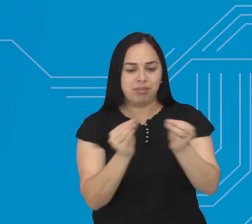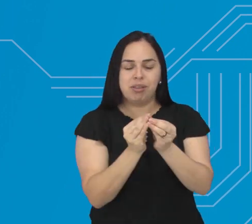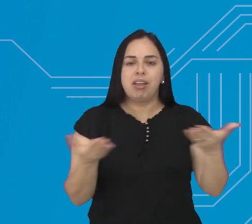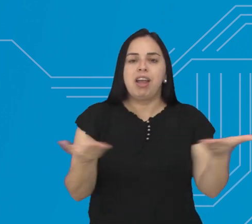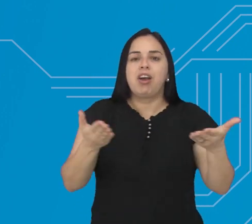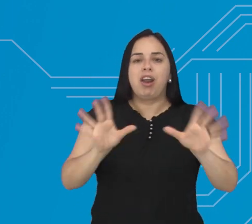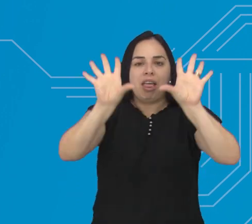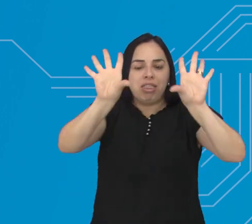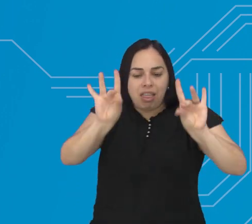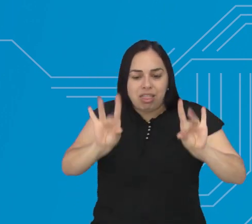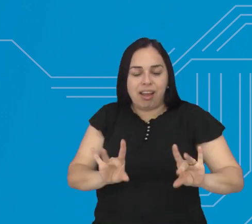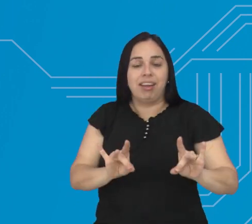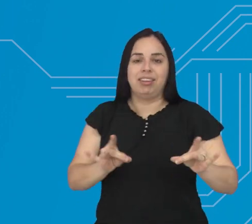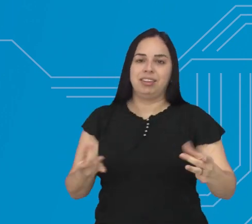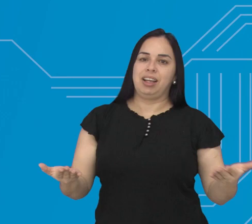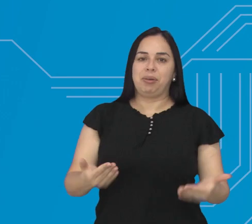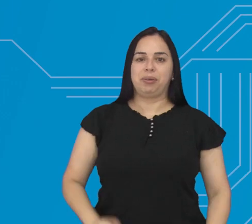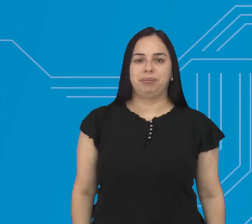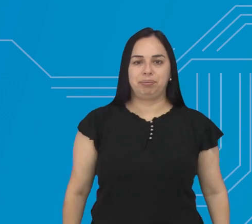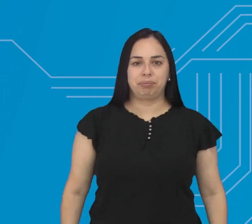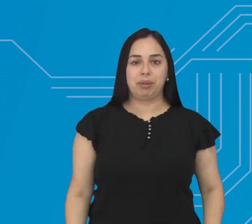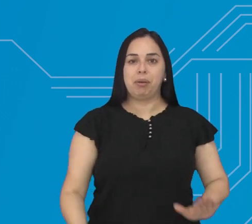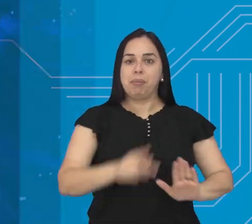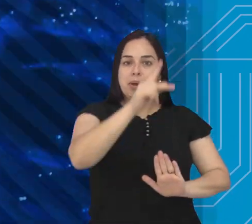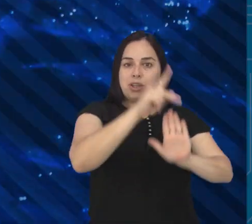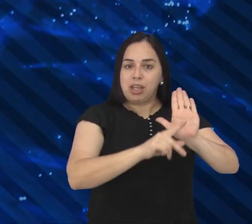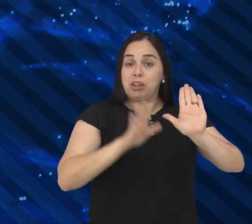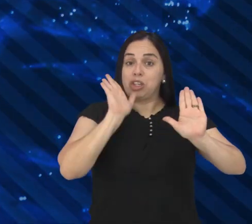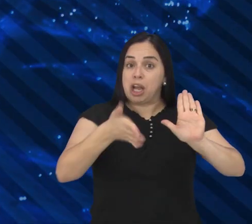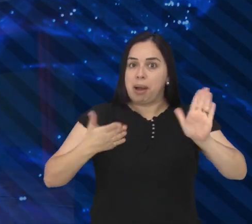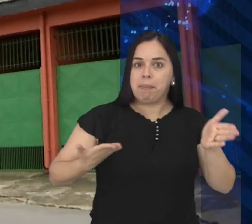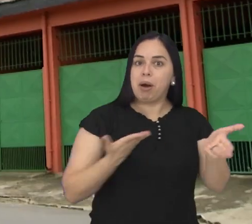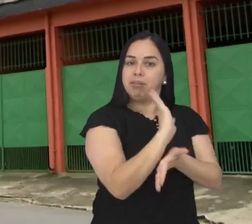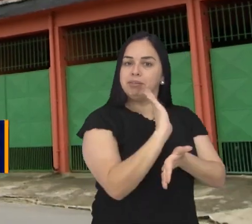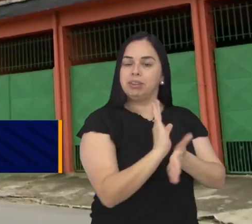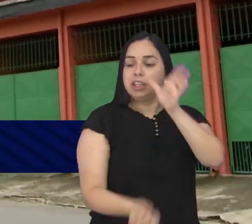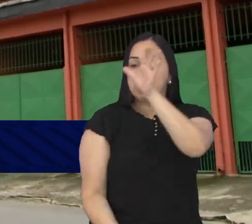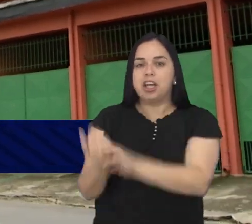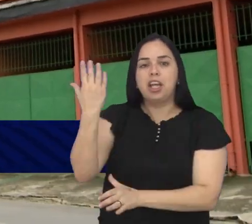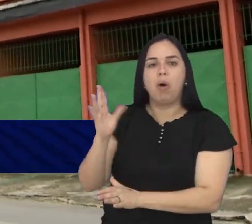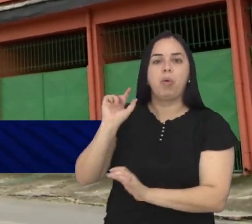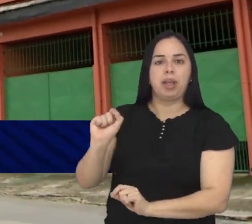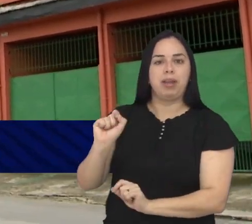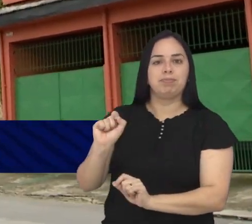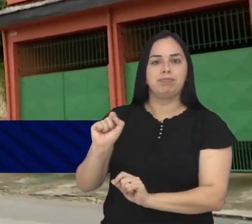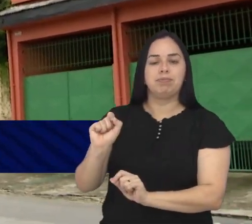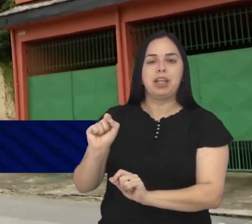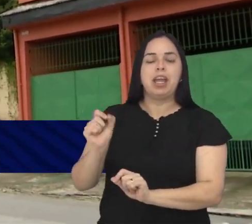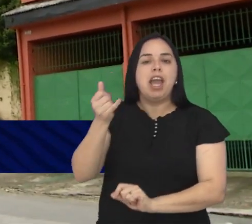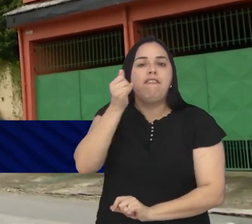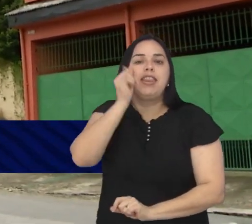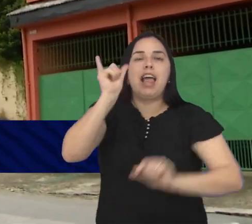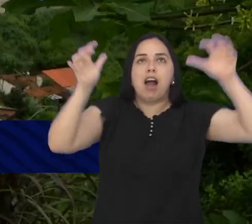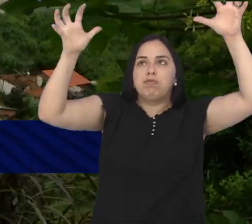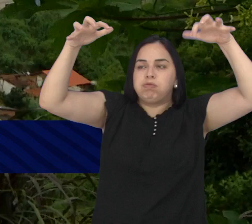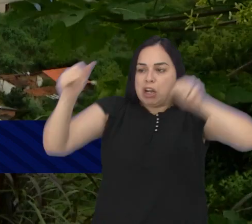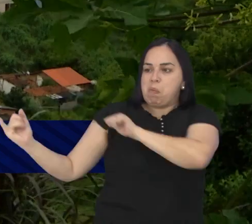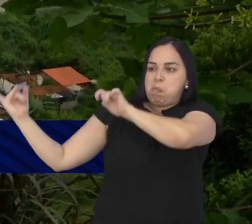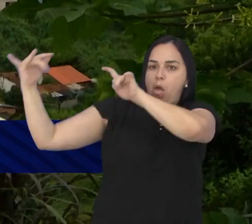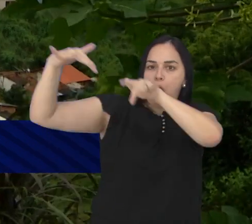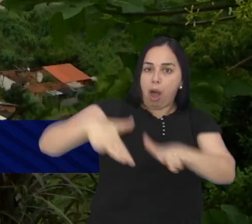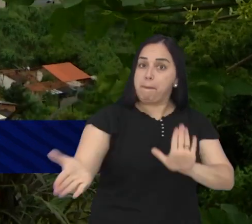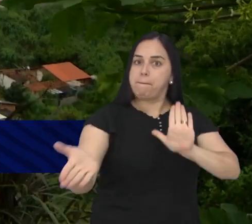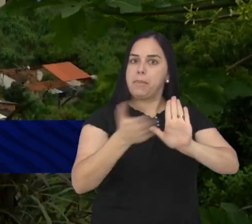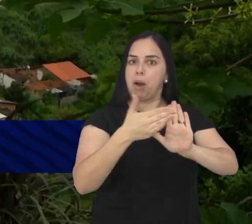também na nossa cidade. Vamos aos destaques desta edição. Projeto aprovado na Câmara vai criar um programa de prevenção